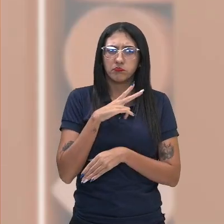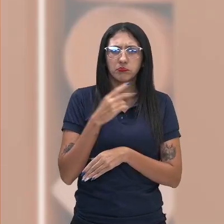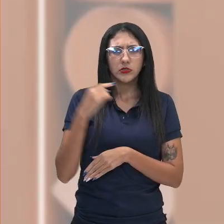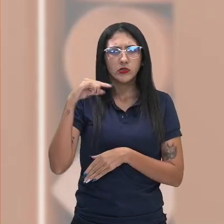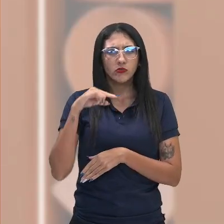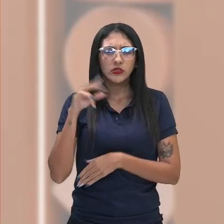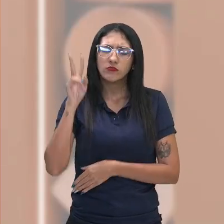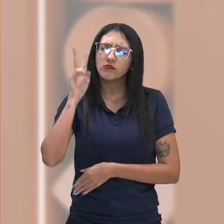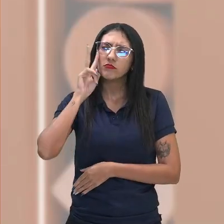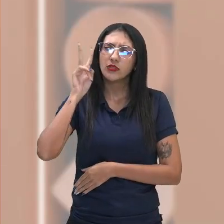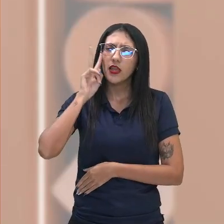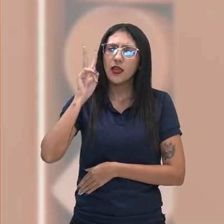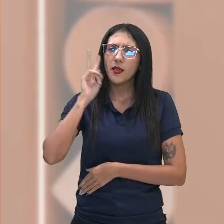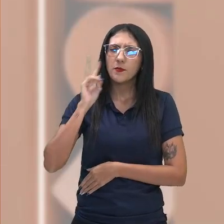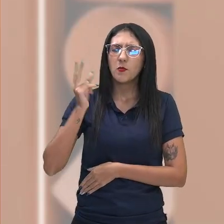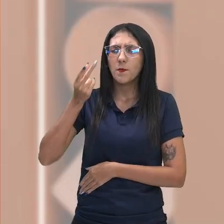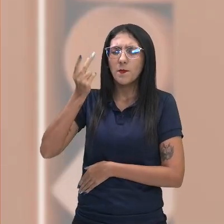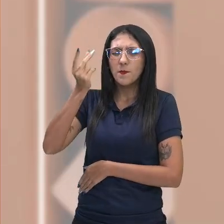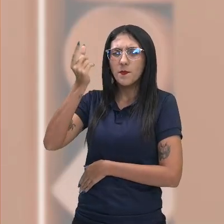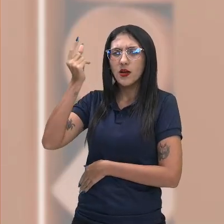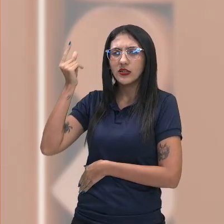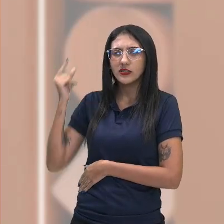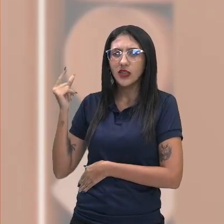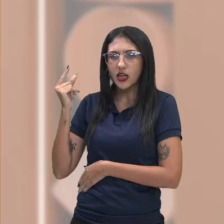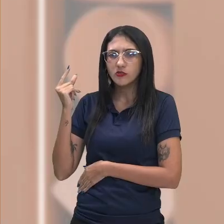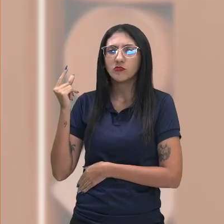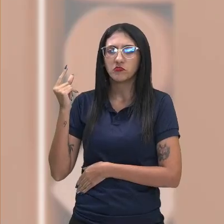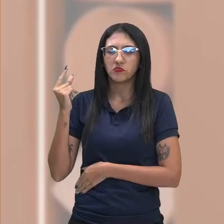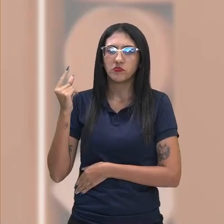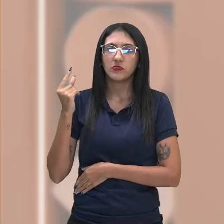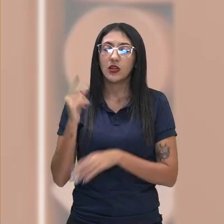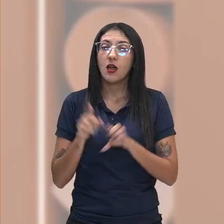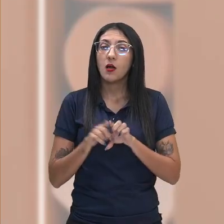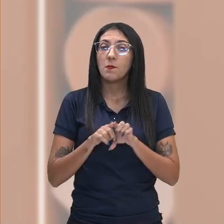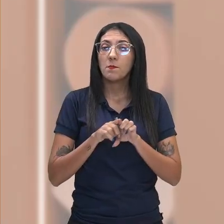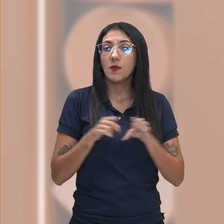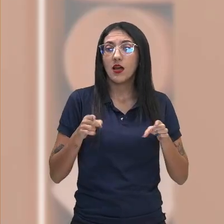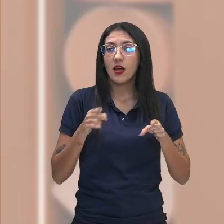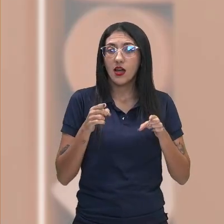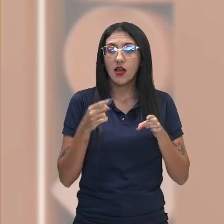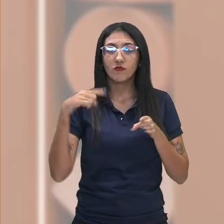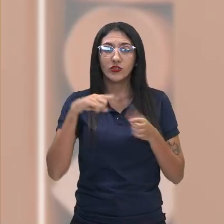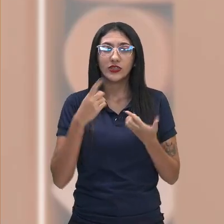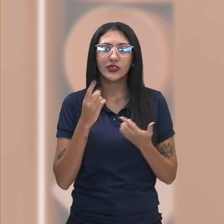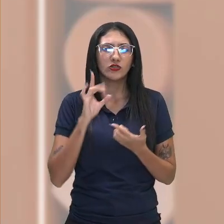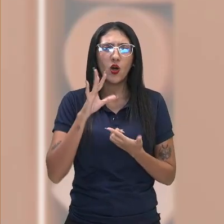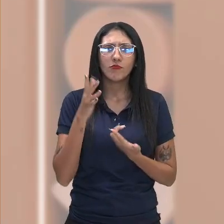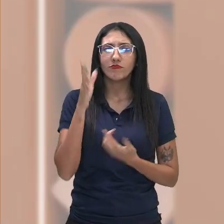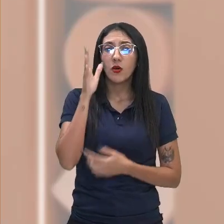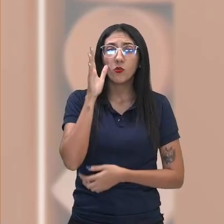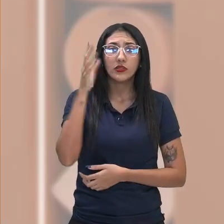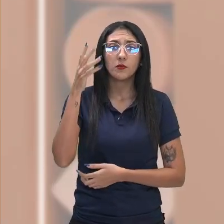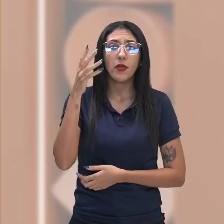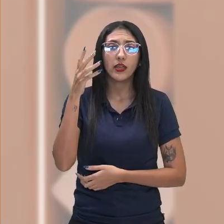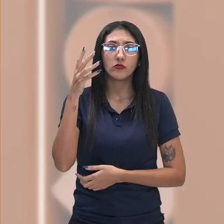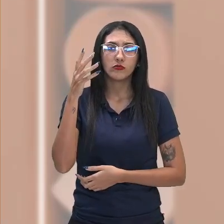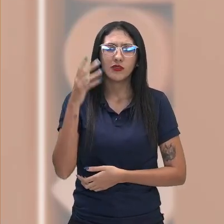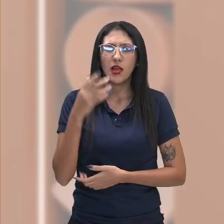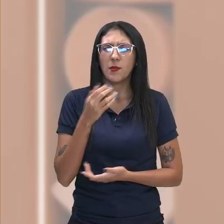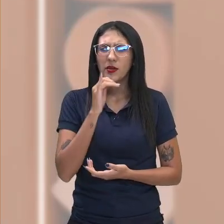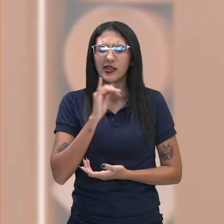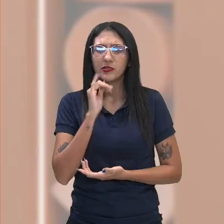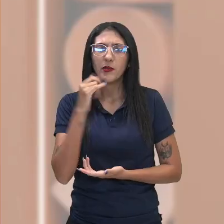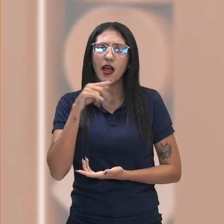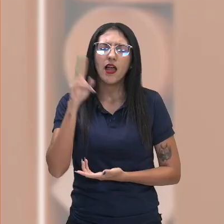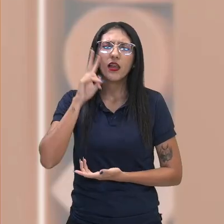lembra do passado, por muitas das vezes, por acontecimentos e não por